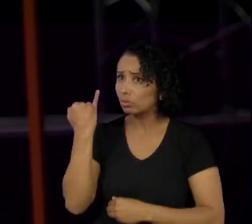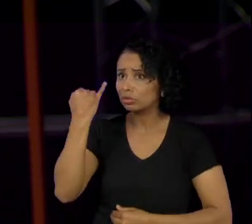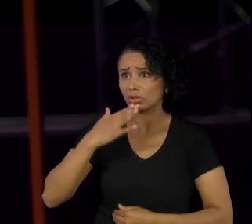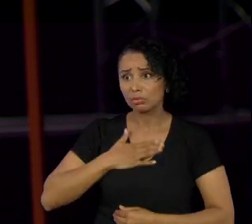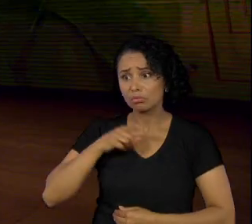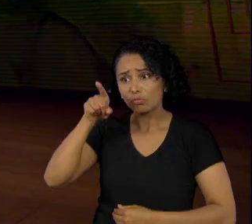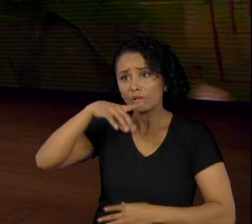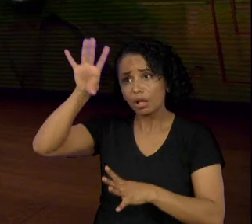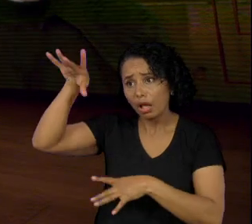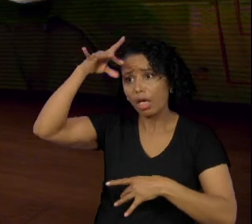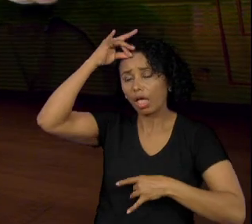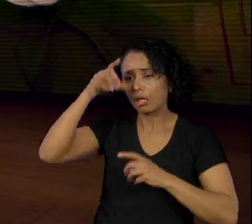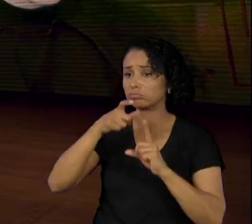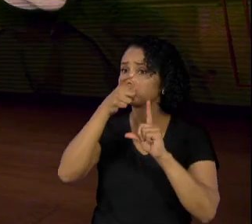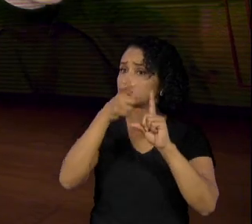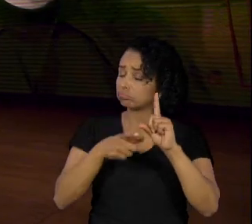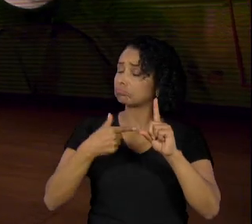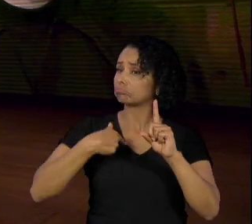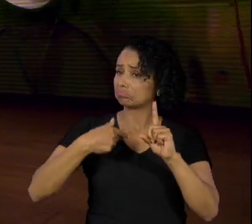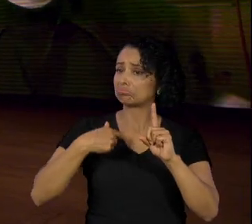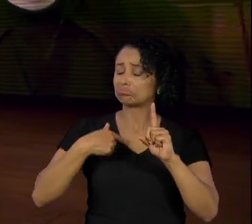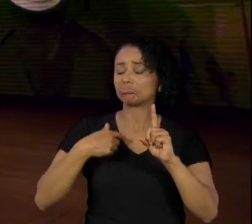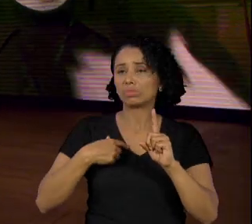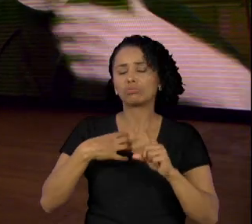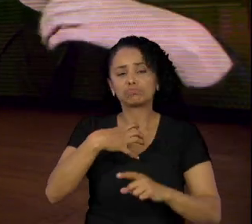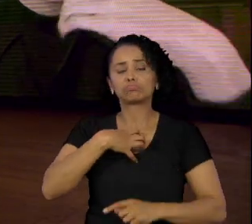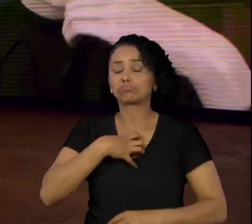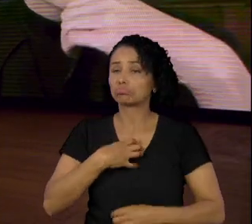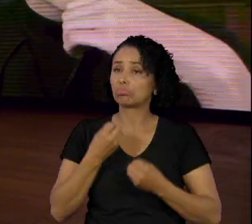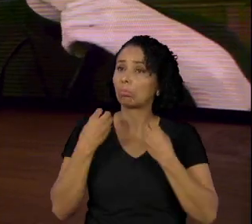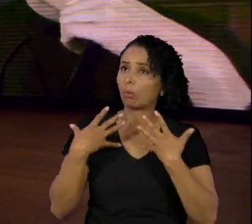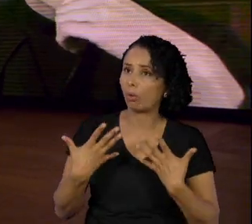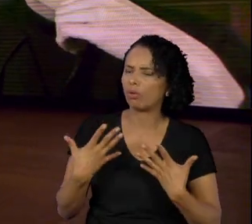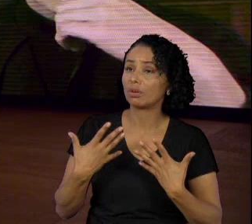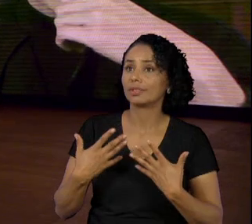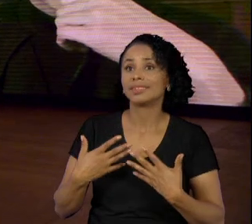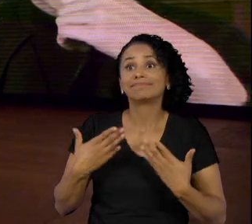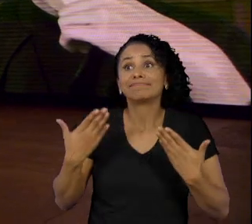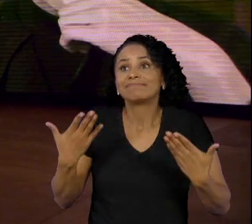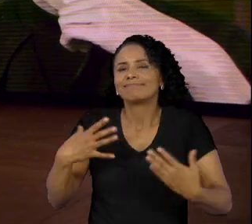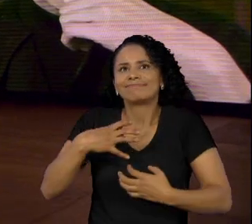seu papel, eu me senti representado. Então essas coisas assim são muito